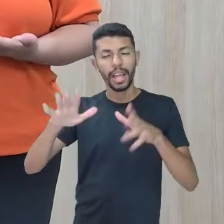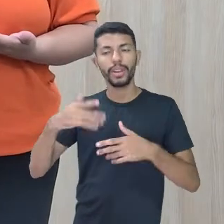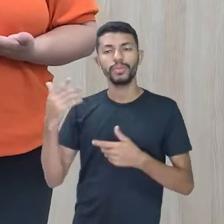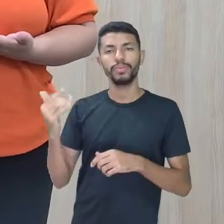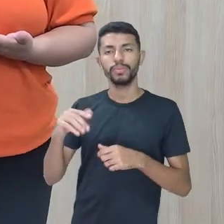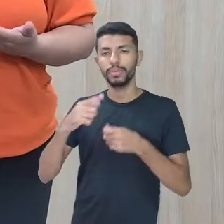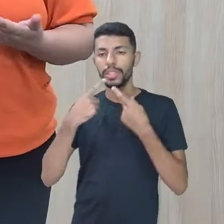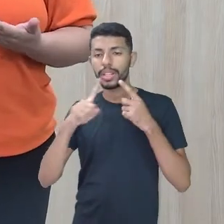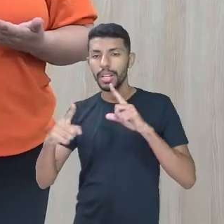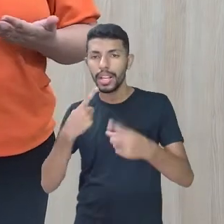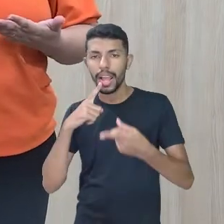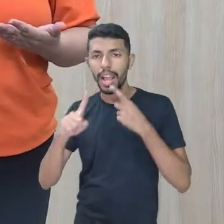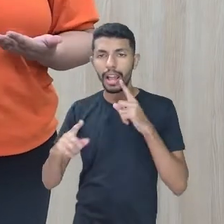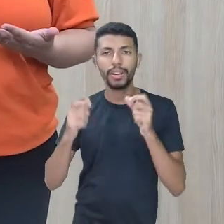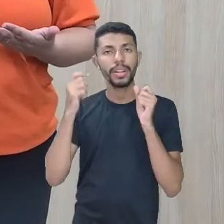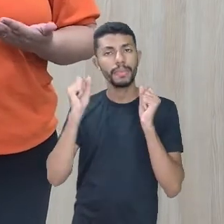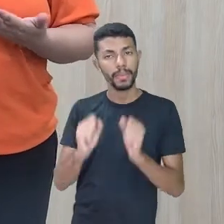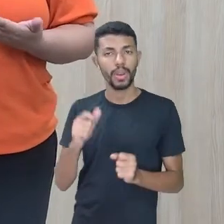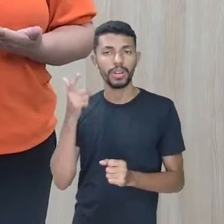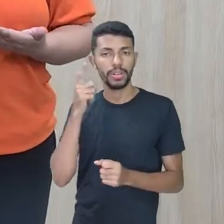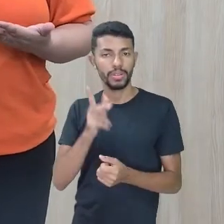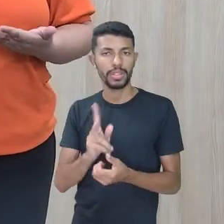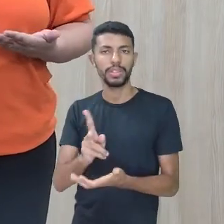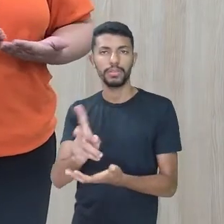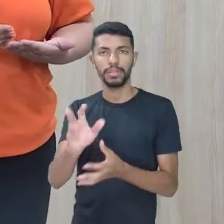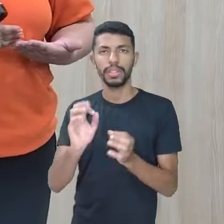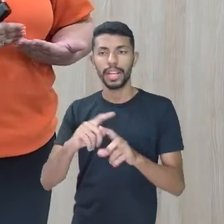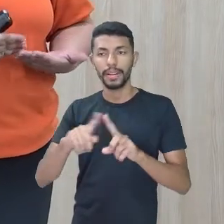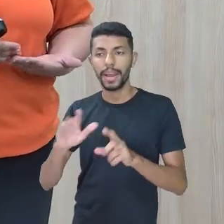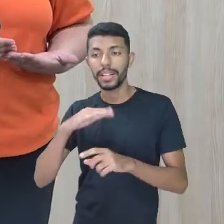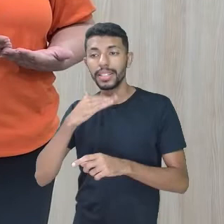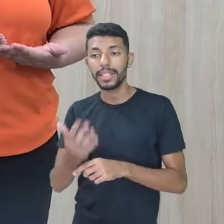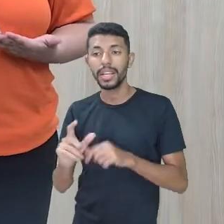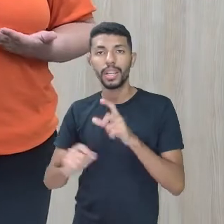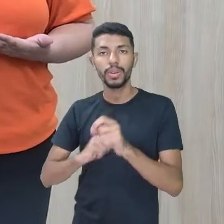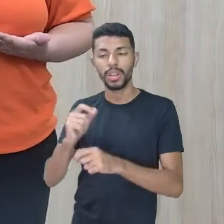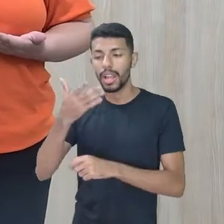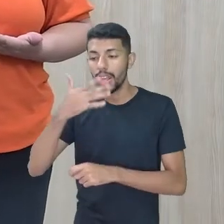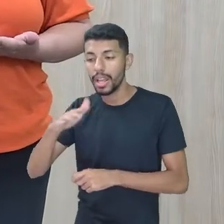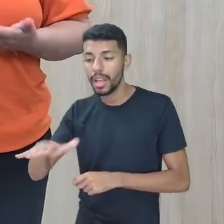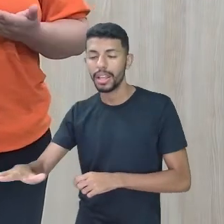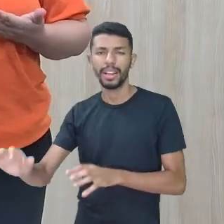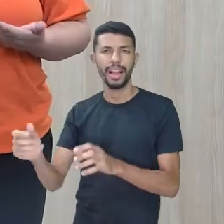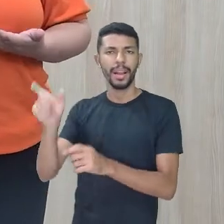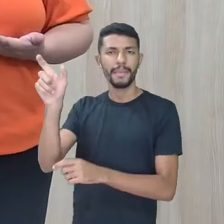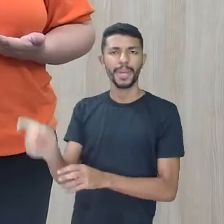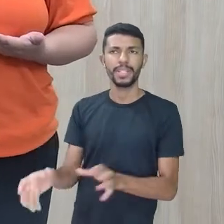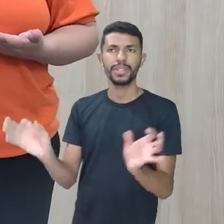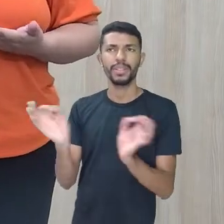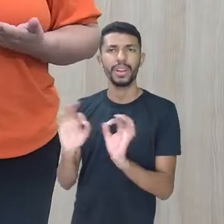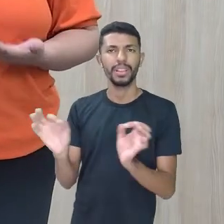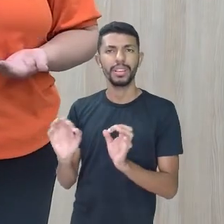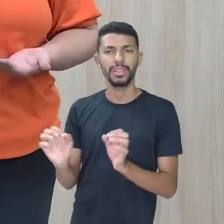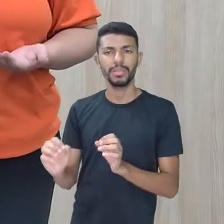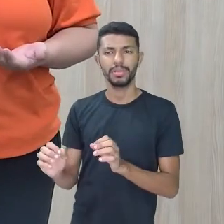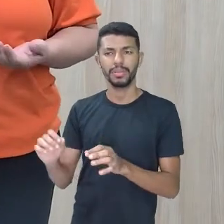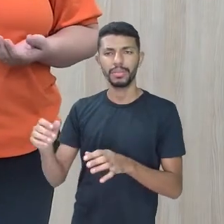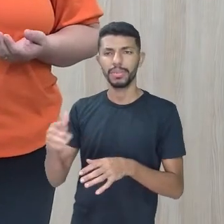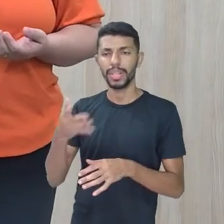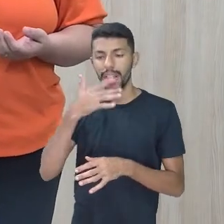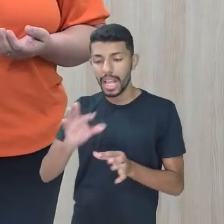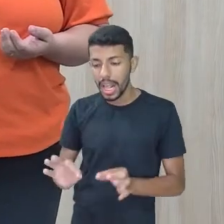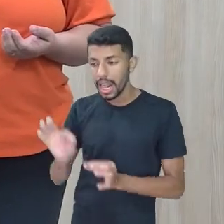diálogo que ele tem, que ele pode manter, mas sem infantilizar essa pessoa, essa criança, esse